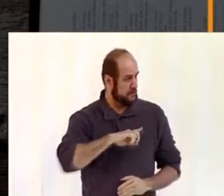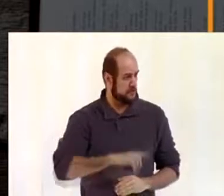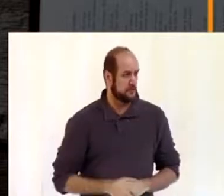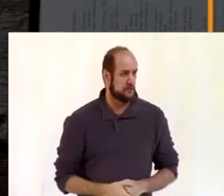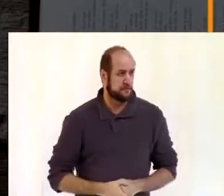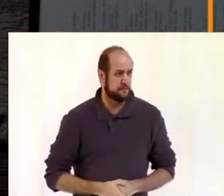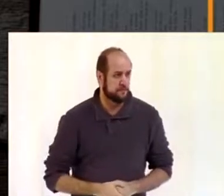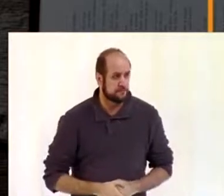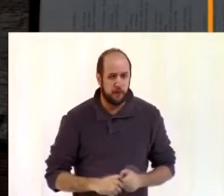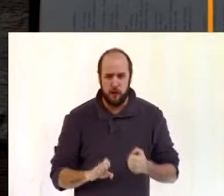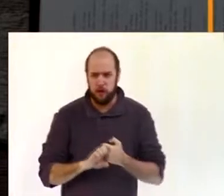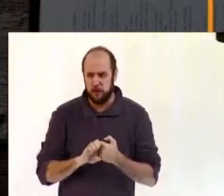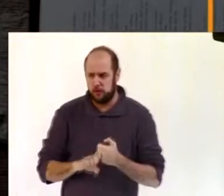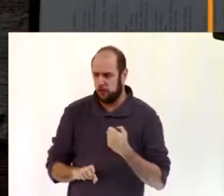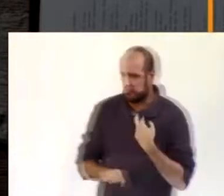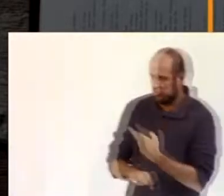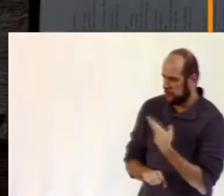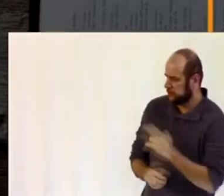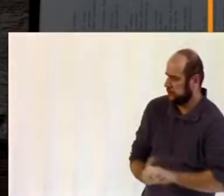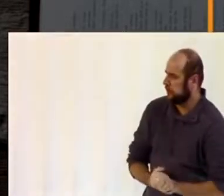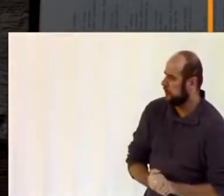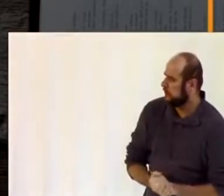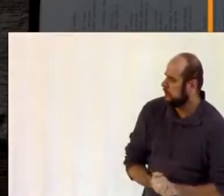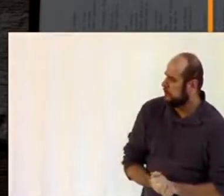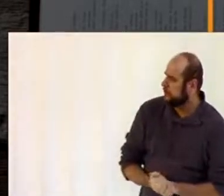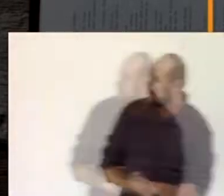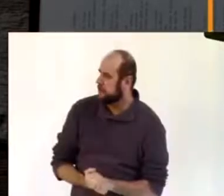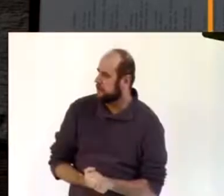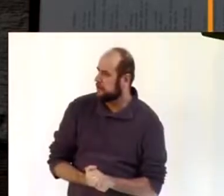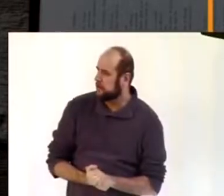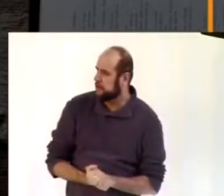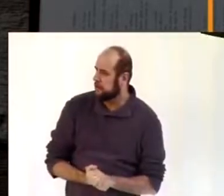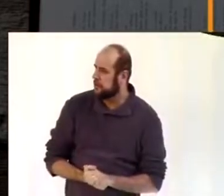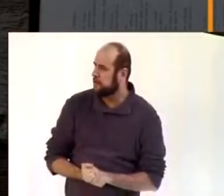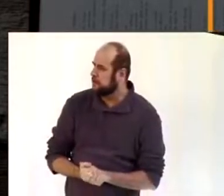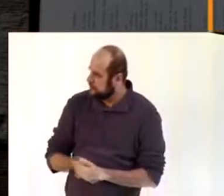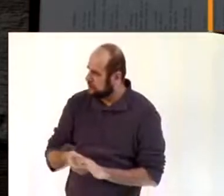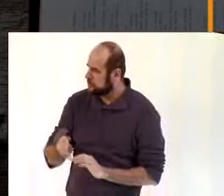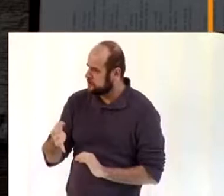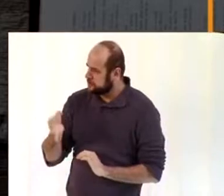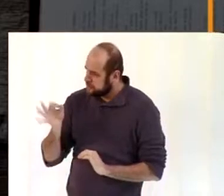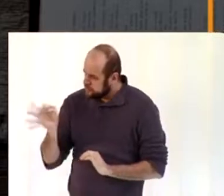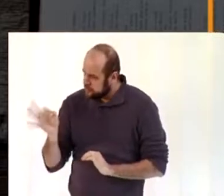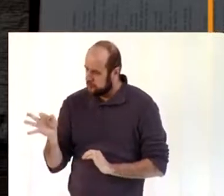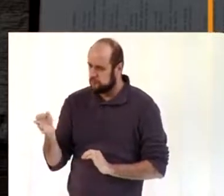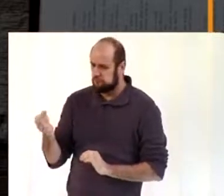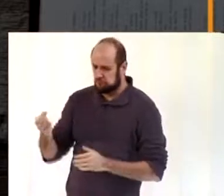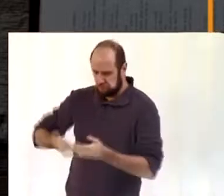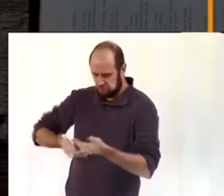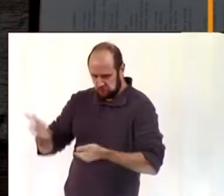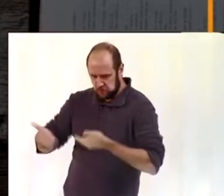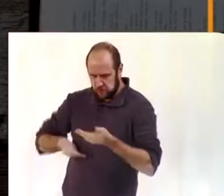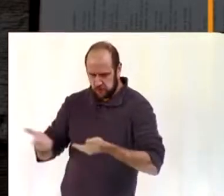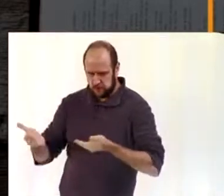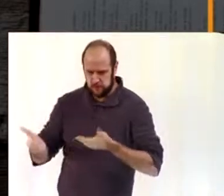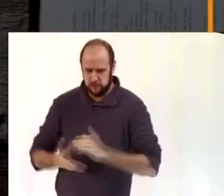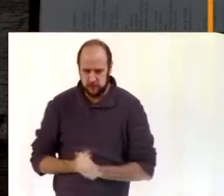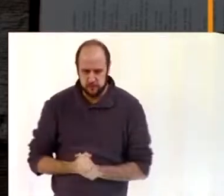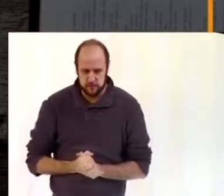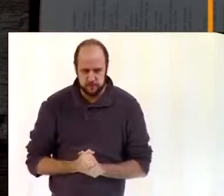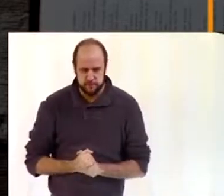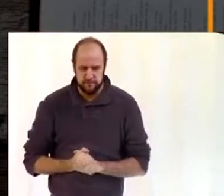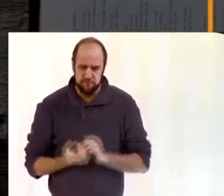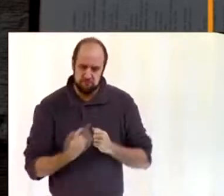Elide e disse: serve-te de ires com os teus servos. Ele